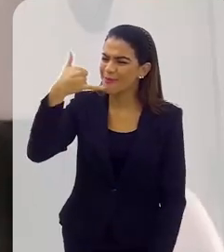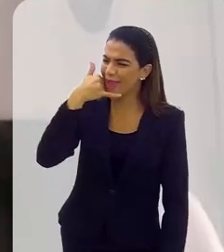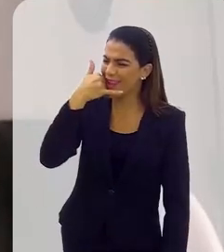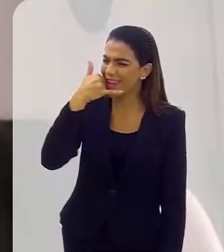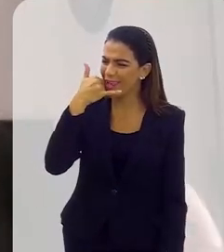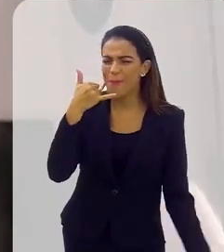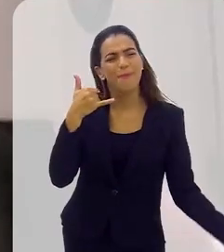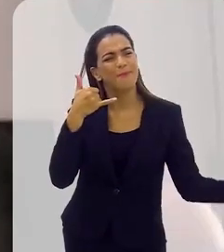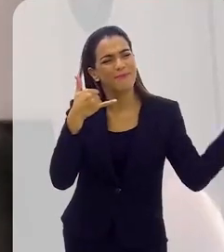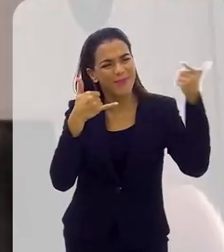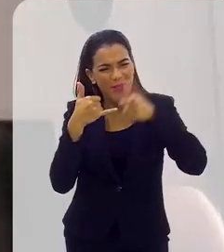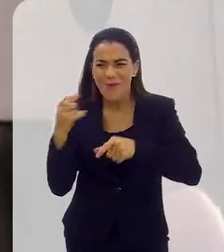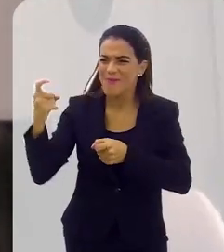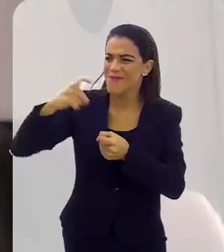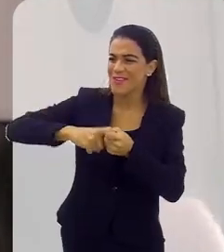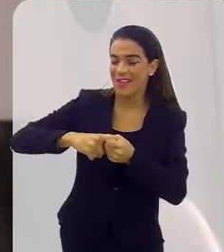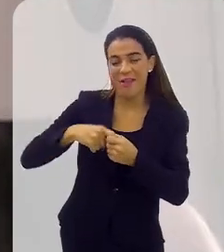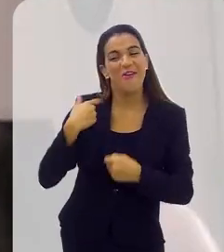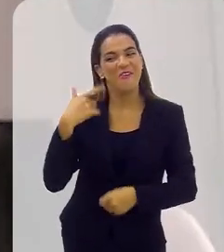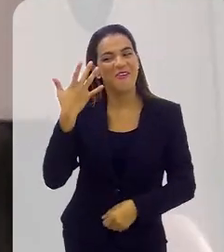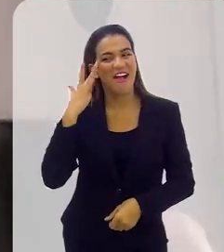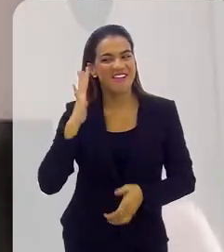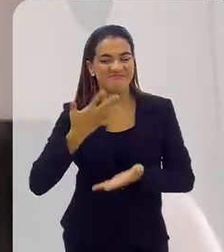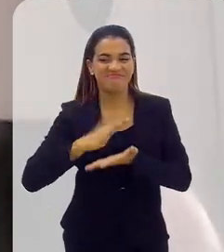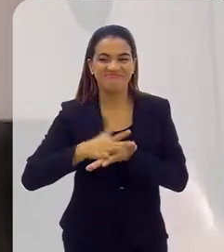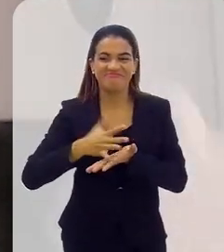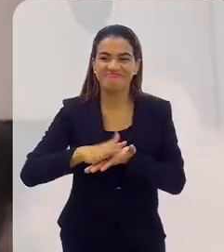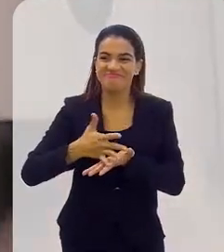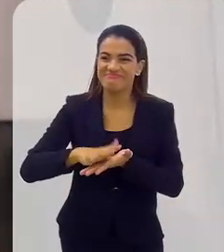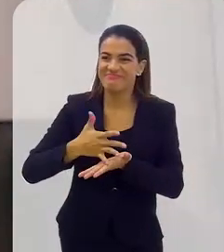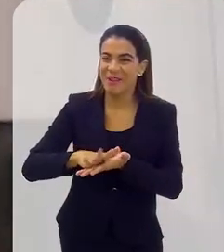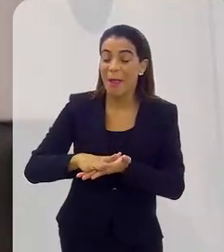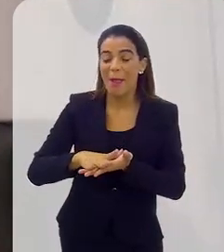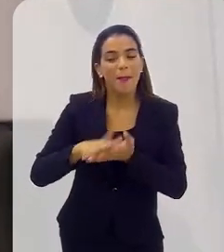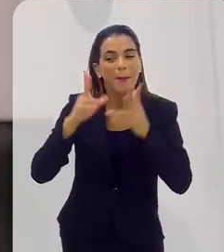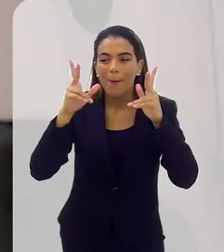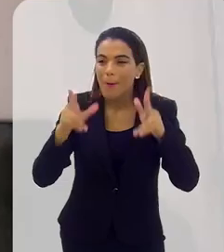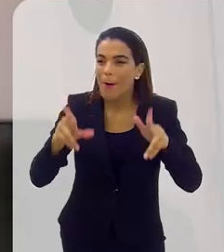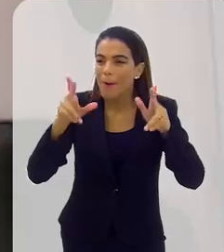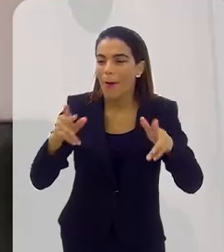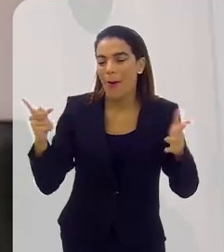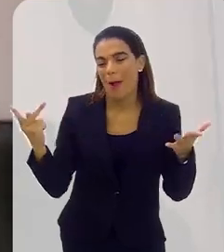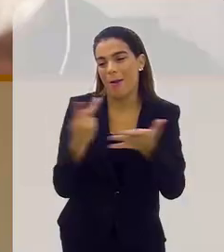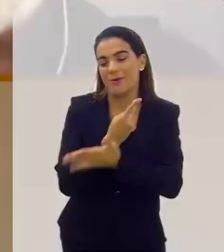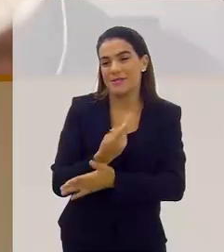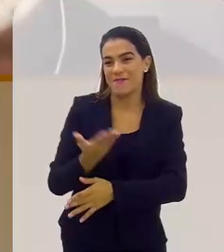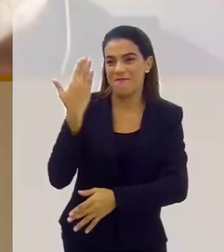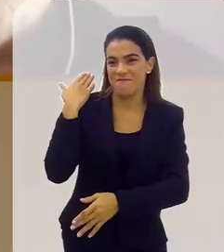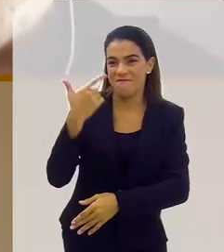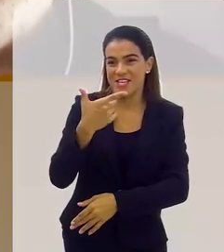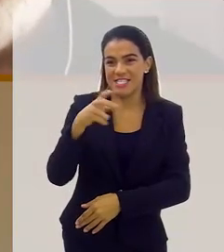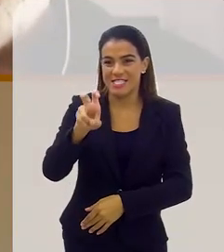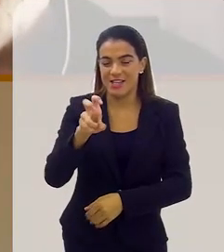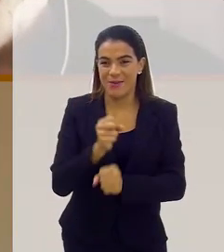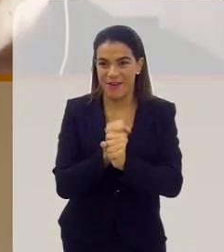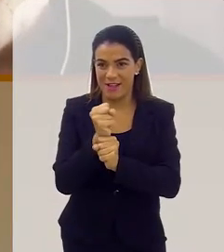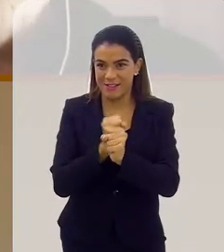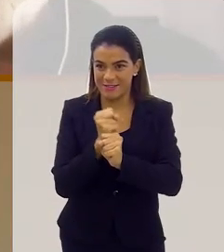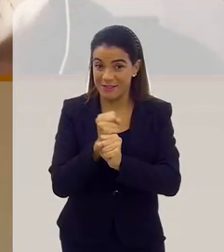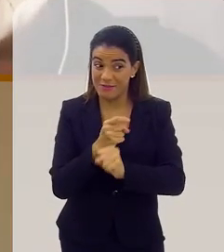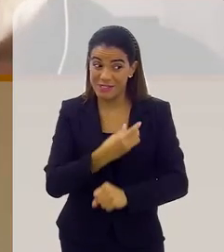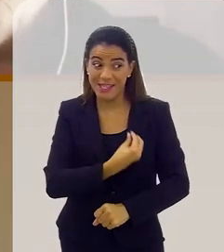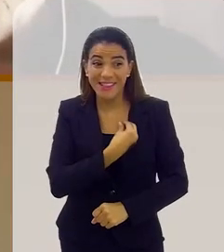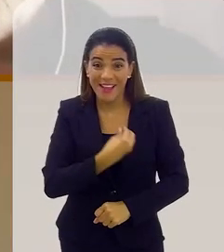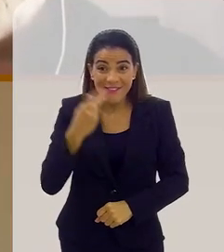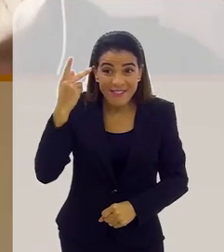para retomar, para essa retomada, eu acho que vai dar samba. E aconteceu justamente a mesma coisa que aconteceu há 25 anos atrás. A